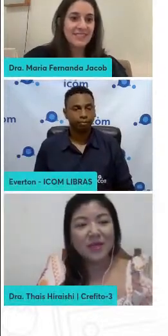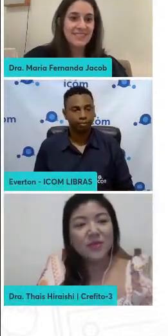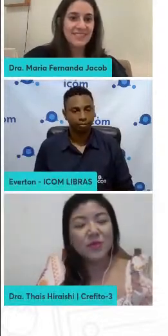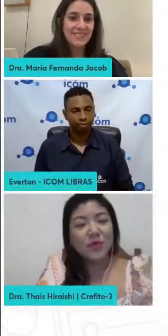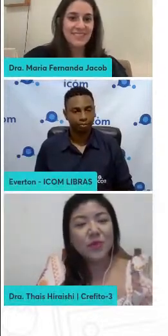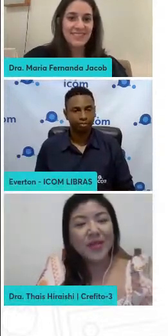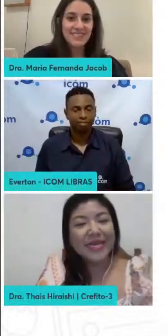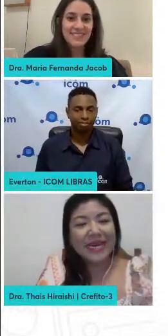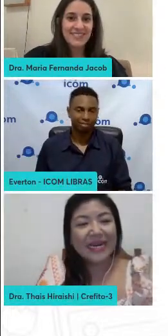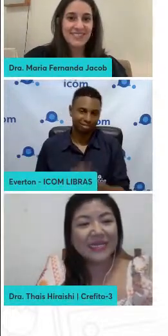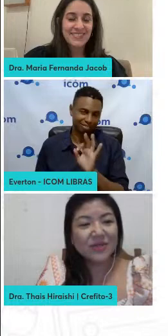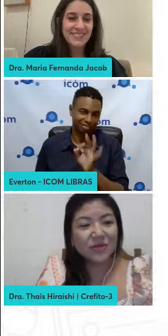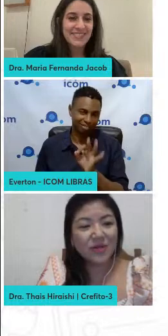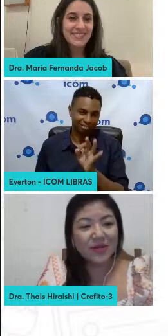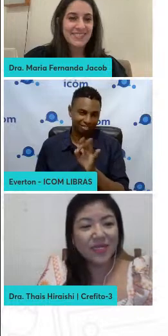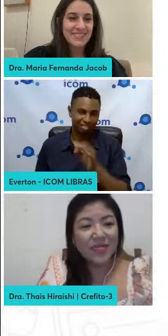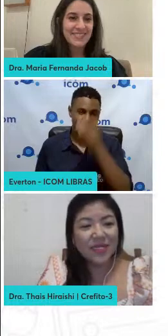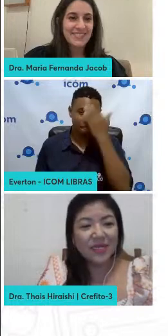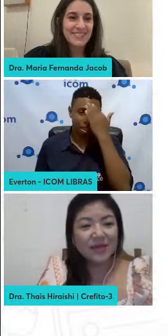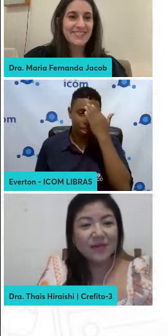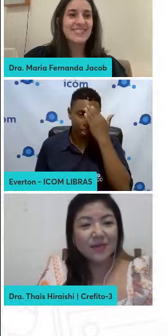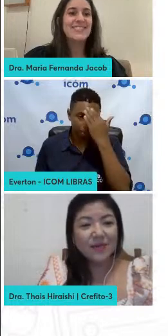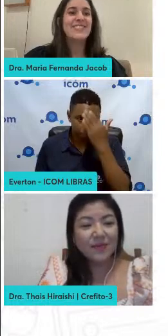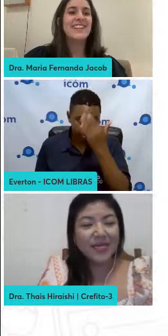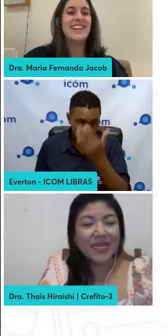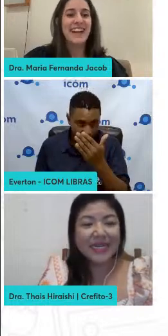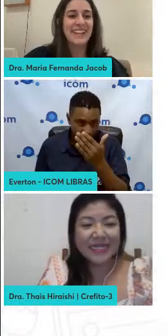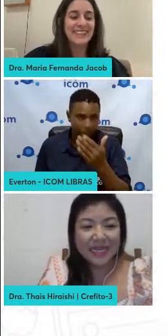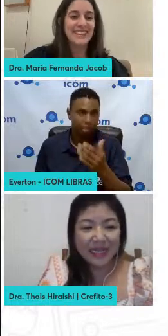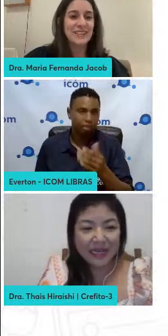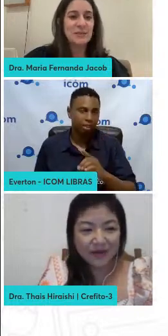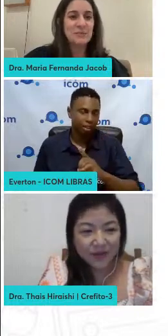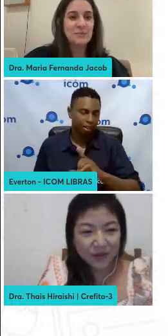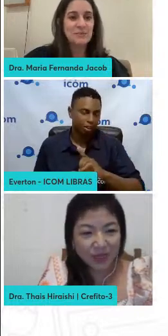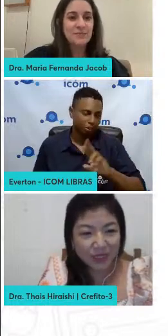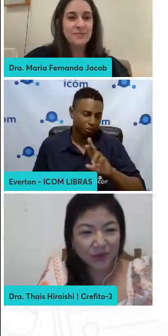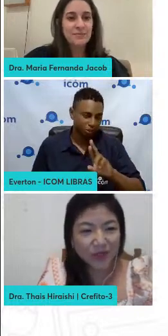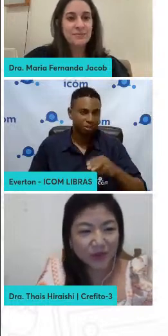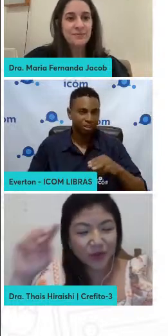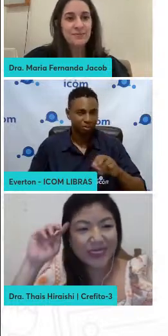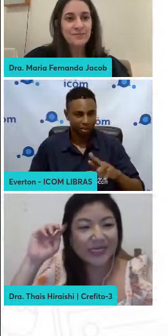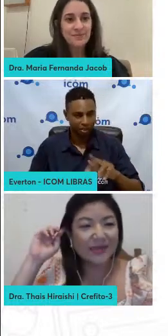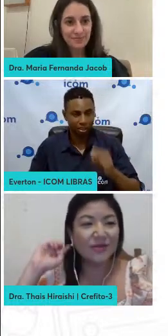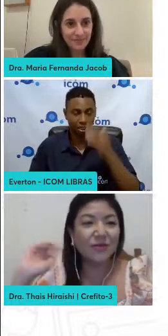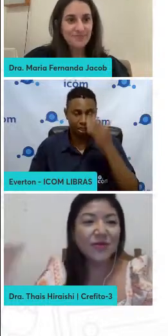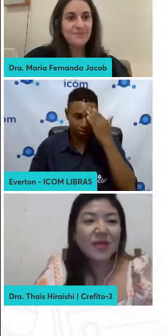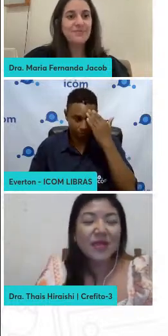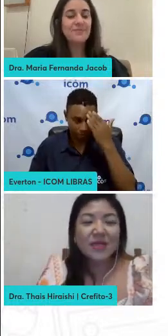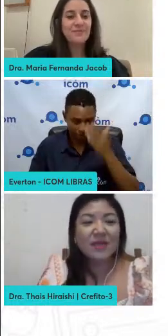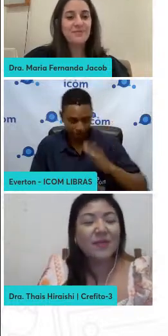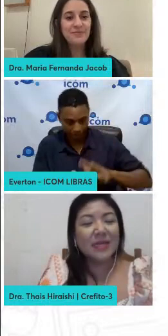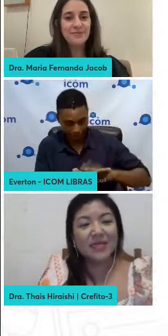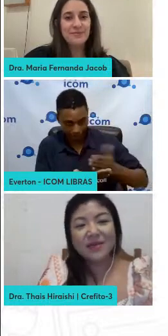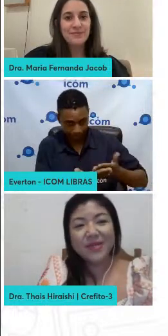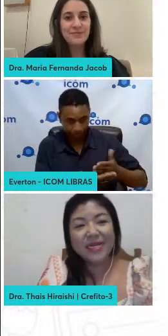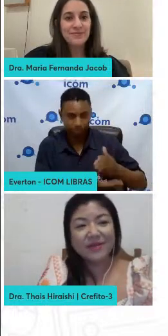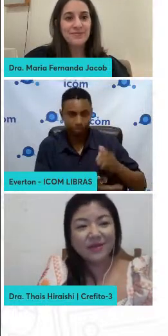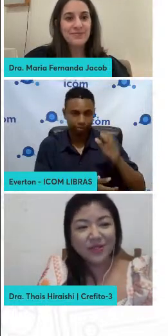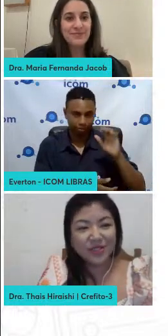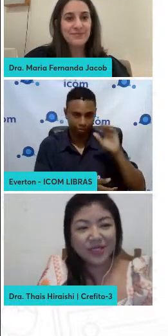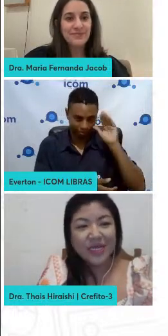Isso mesmo. Obrigada, doutora Maria. Obrigada, Everton, pela sua contribuição. Que